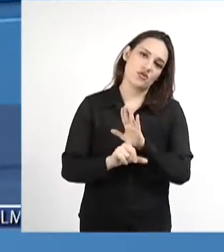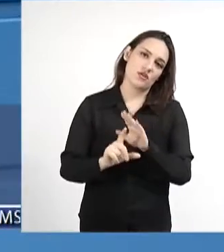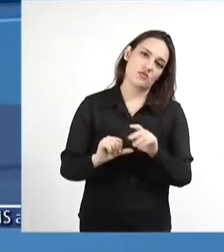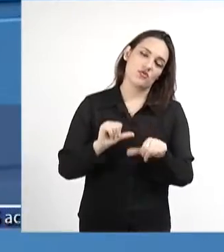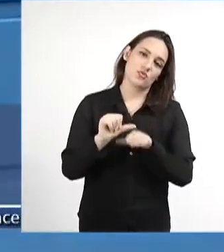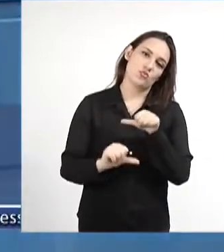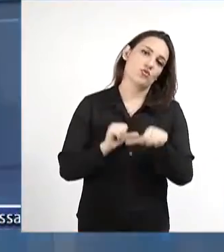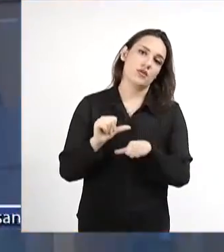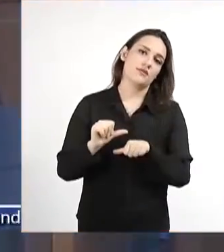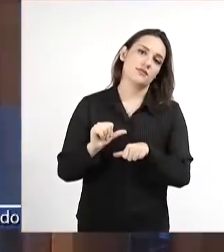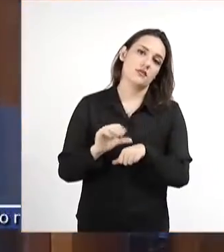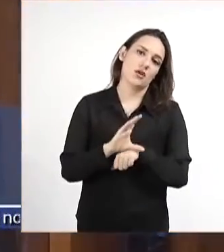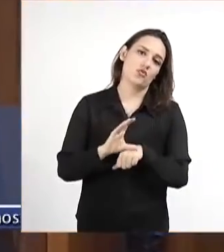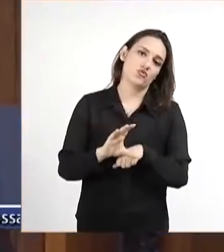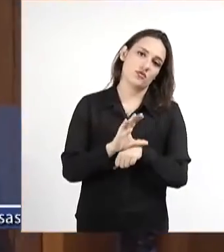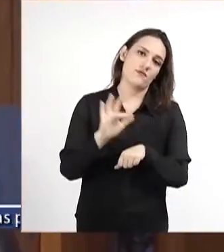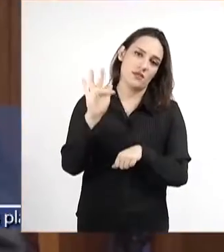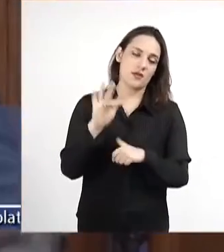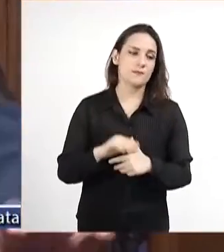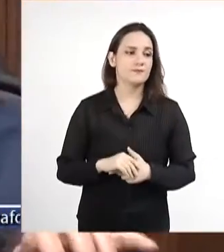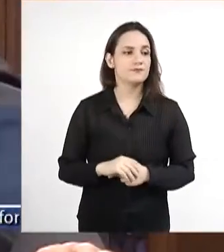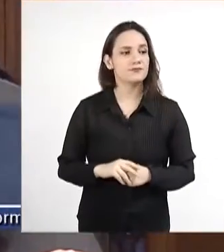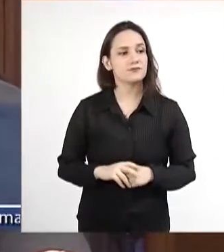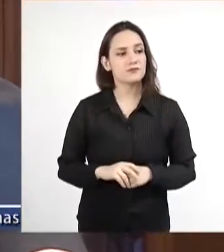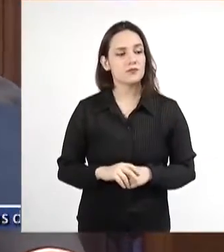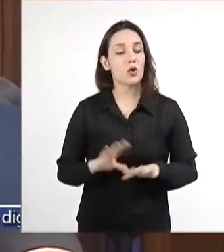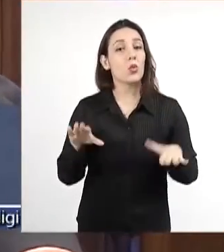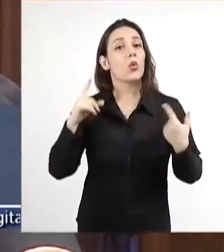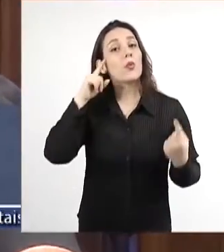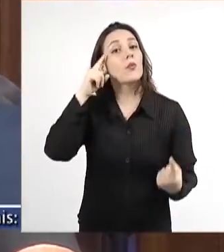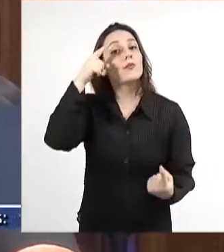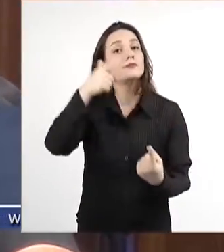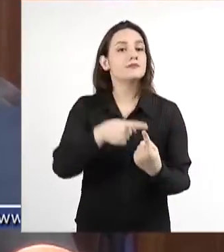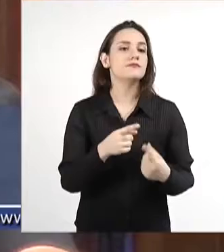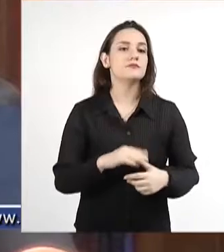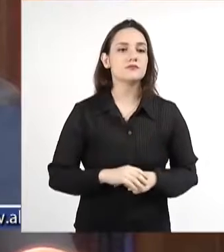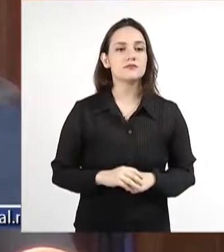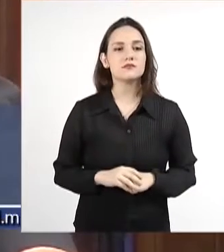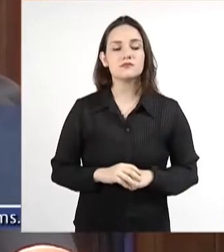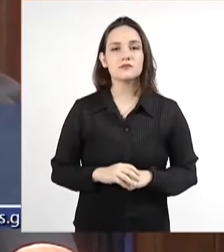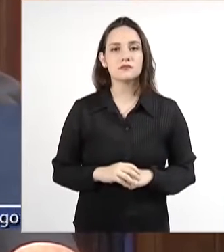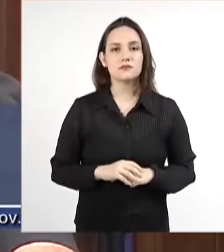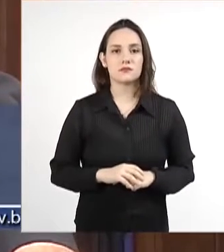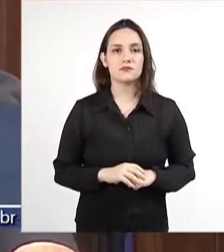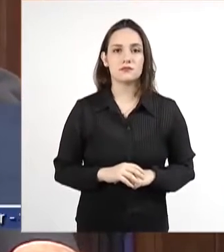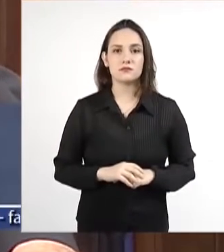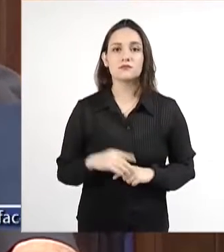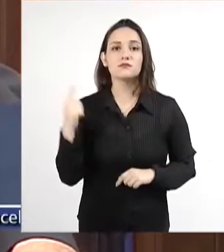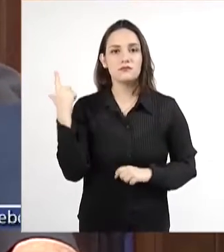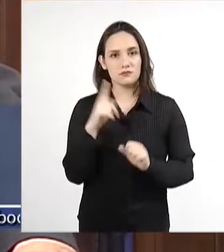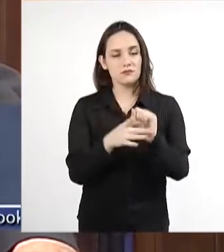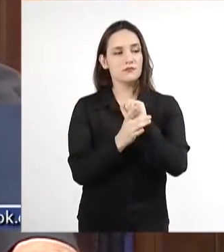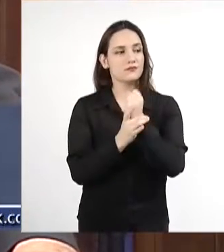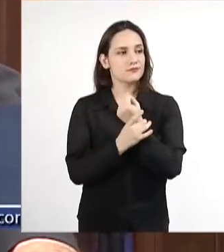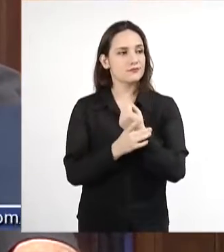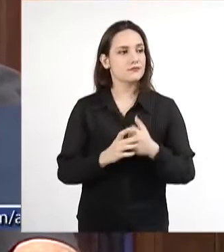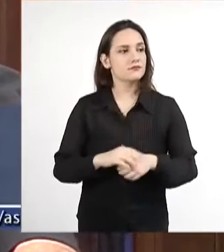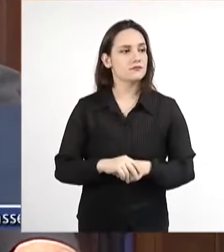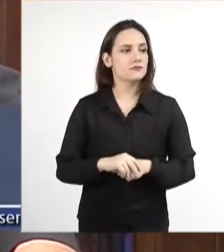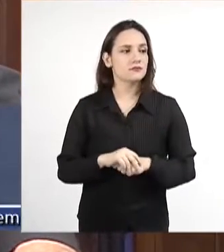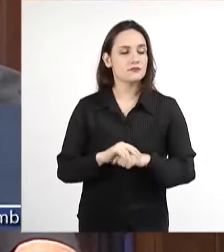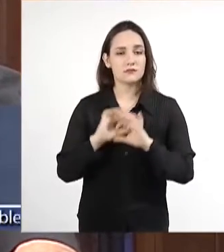sentido, deputado Coronel Davi, que a gente possa garantir que todas